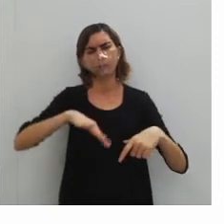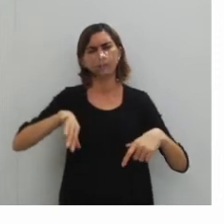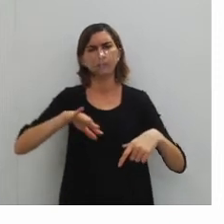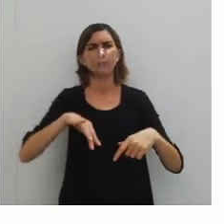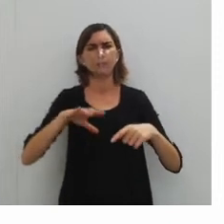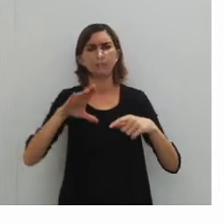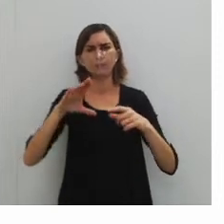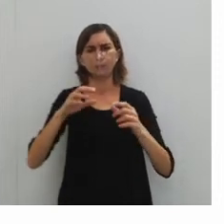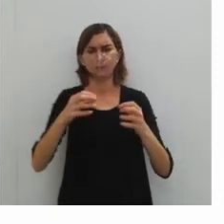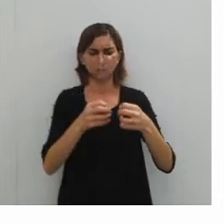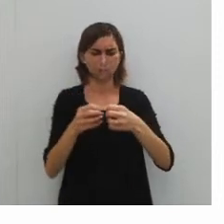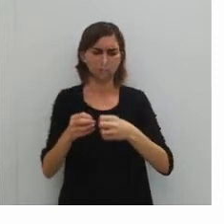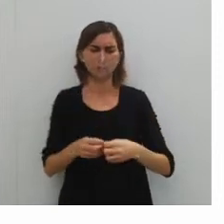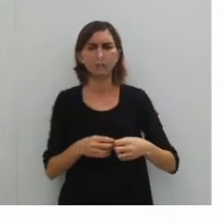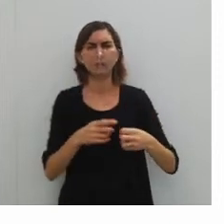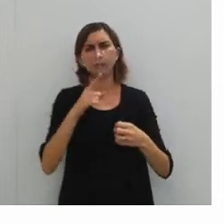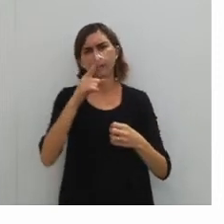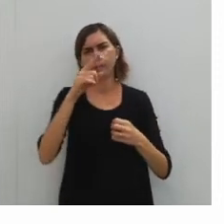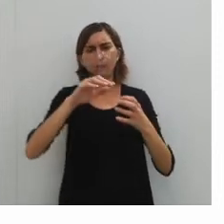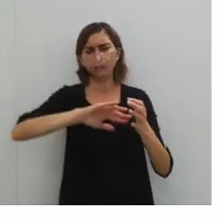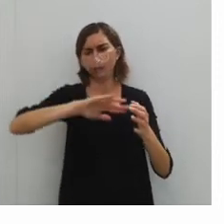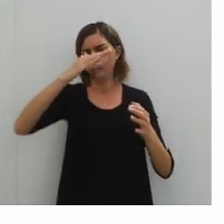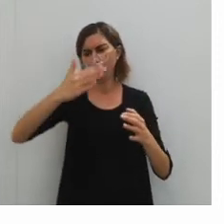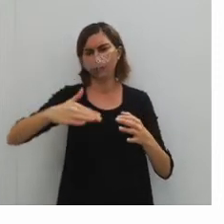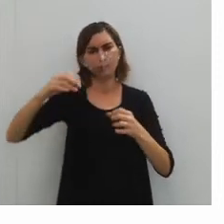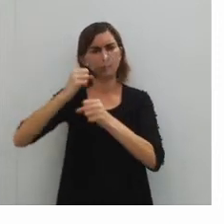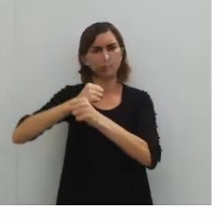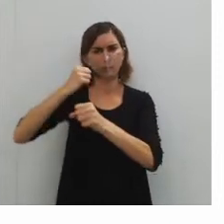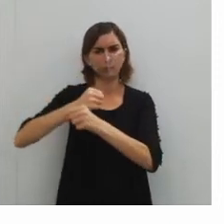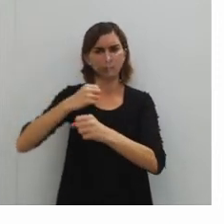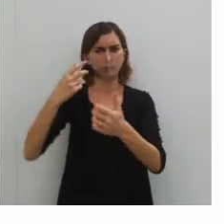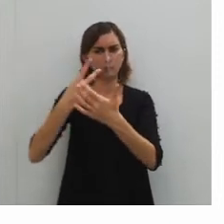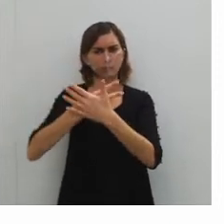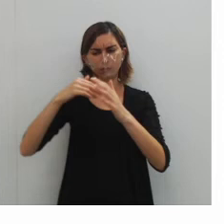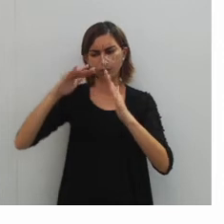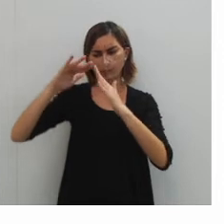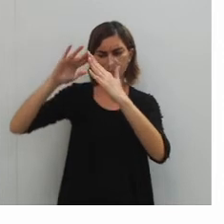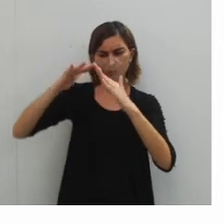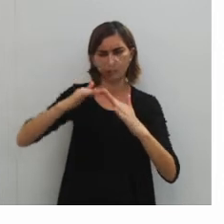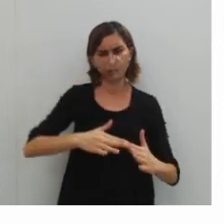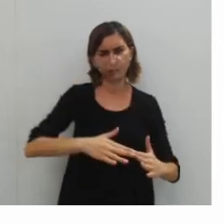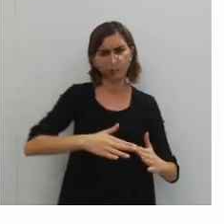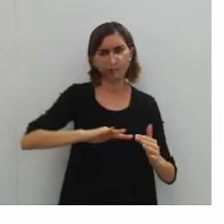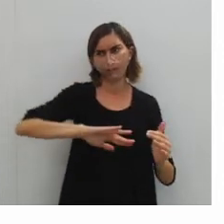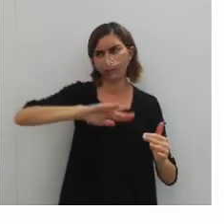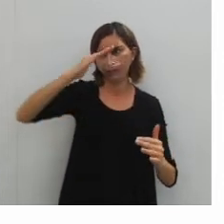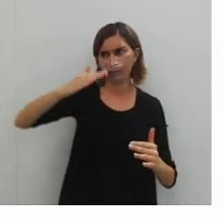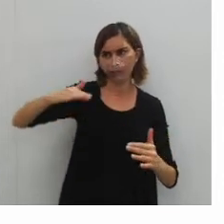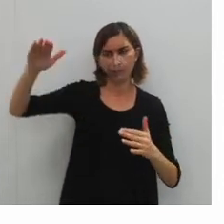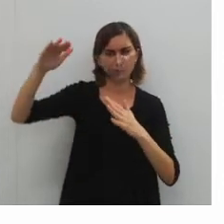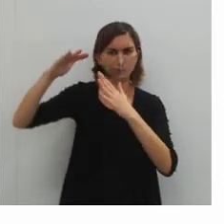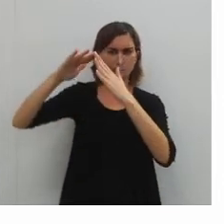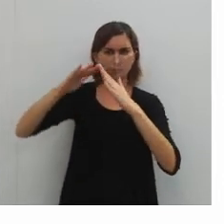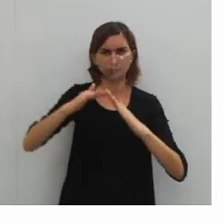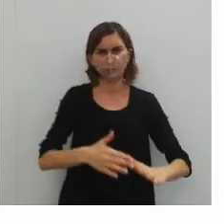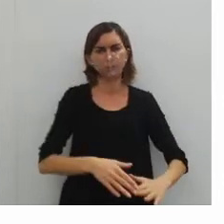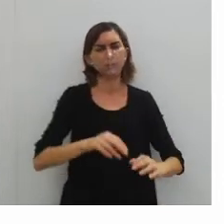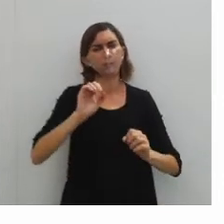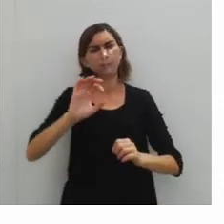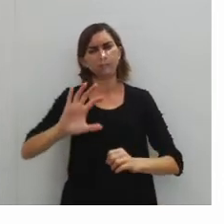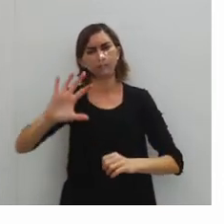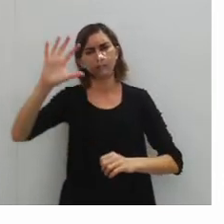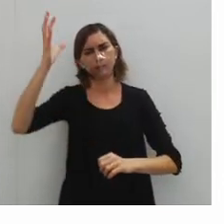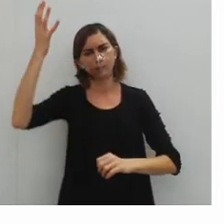em encostas, isto é, com construções situadas em áreas de elevada declividade, pode